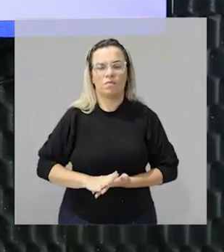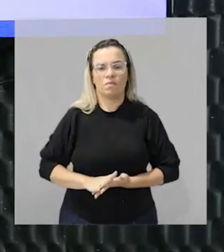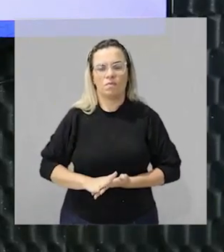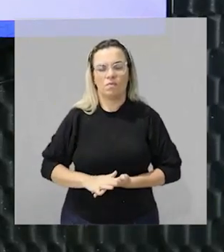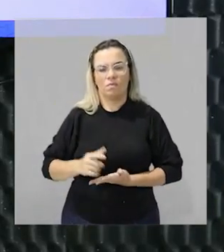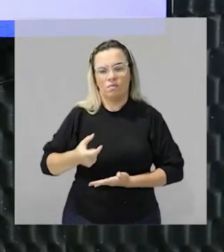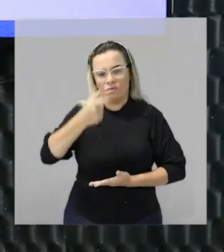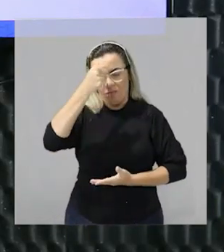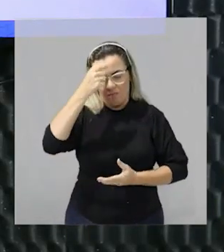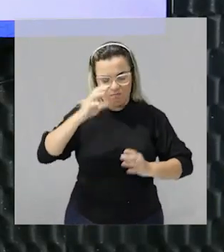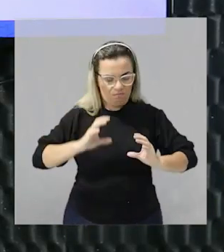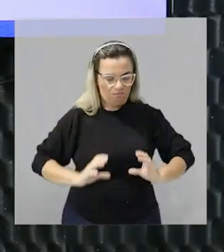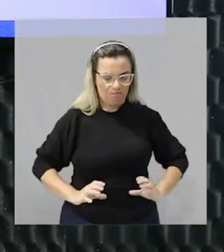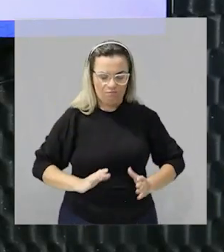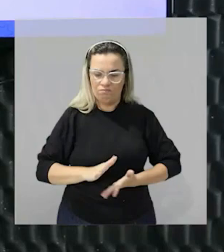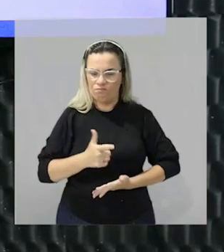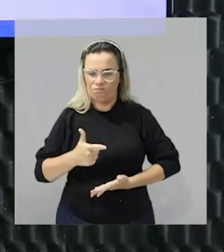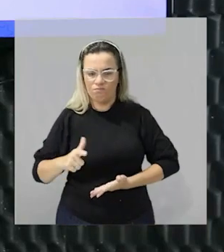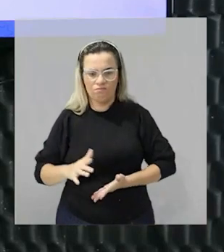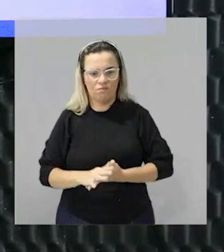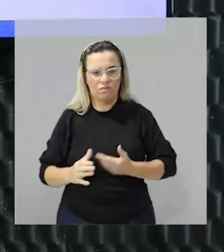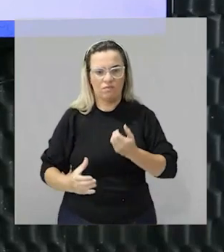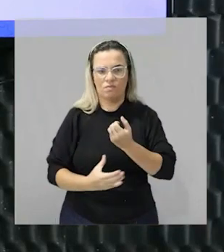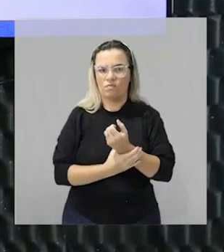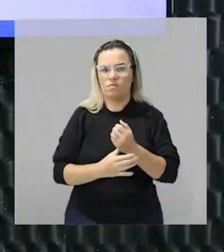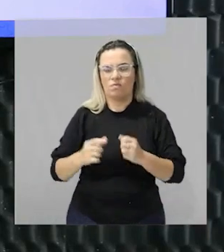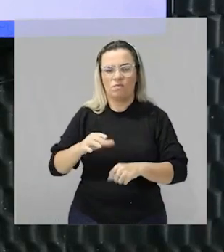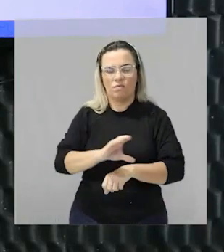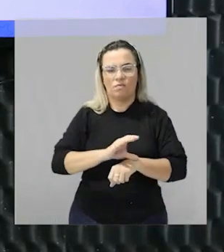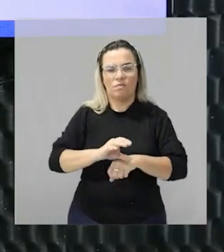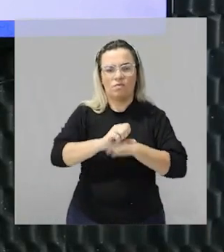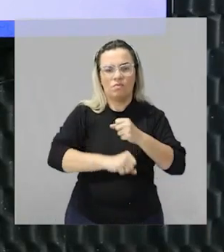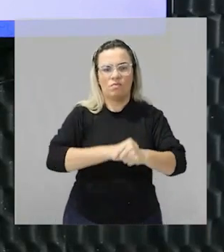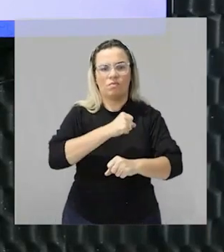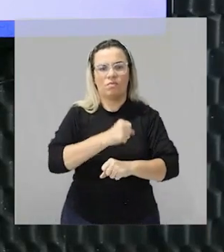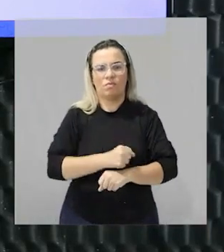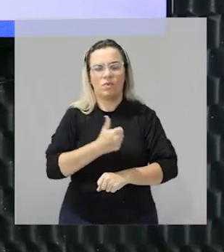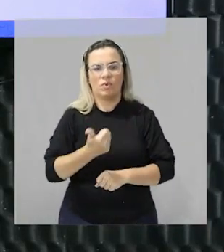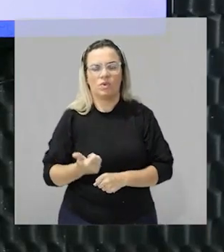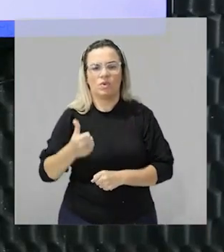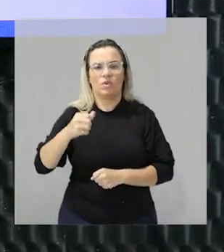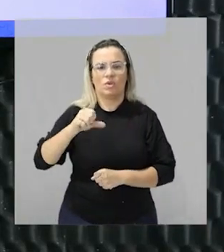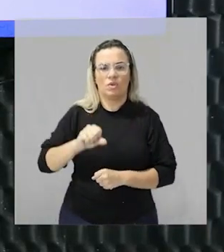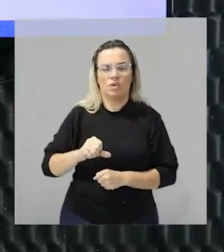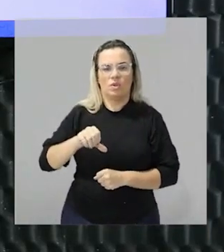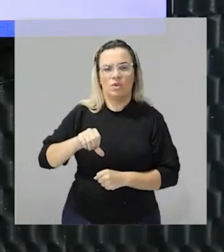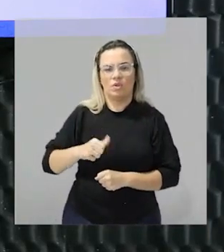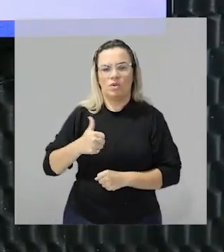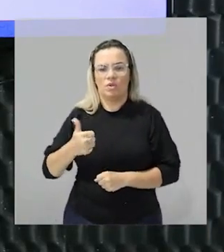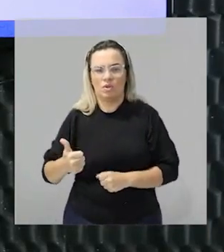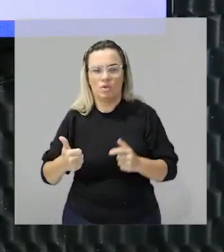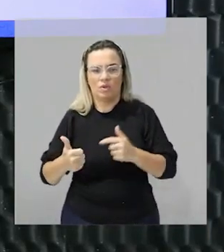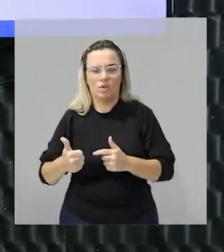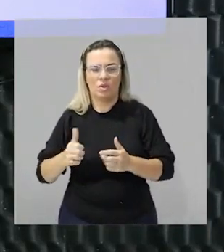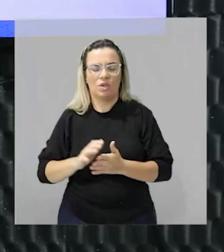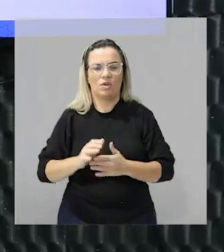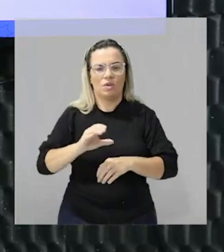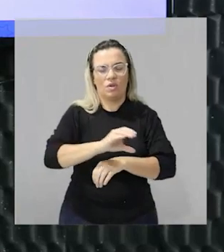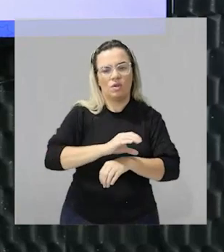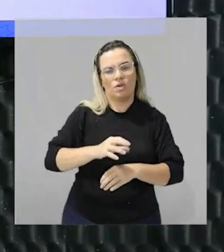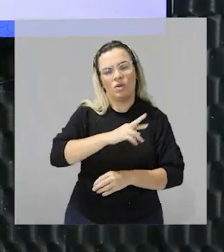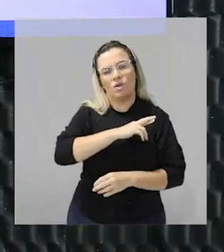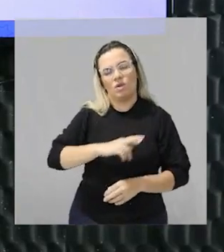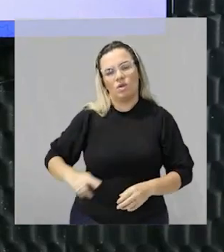que a cidadania não é garantida pela Constituição de 1891, que é a Constituição Republicana.